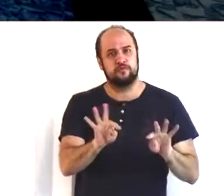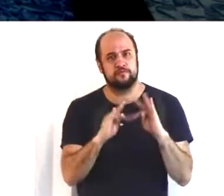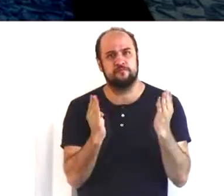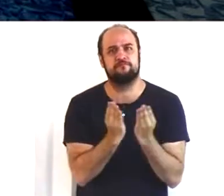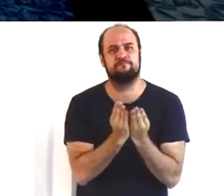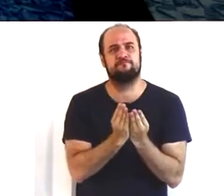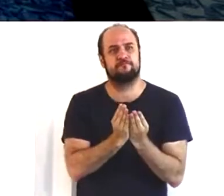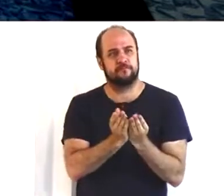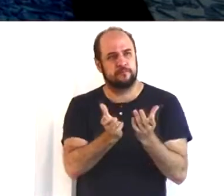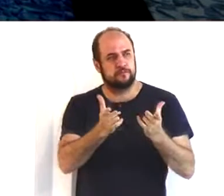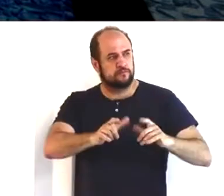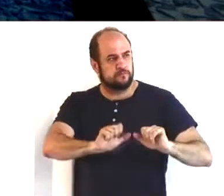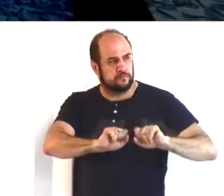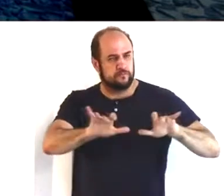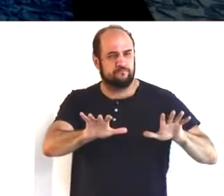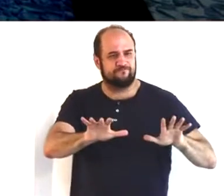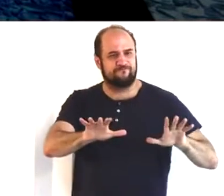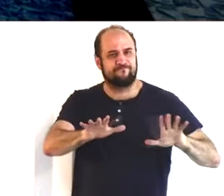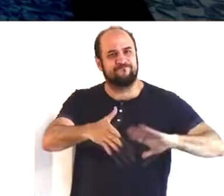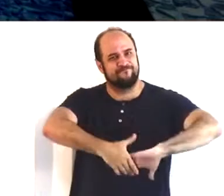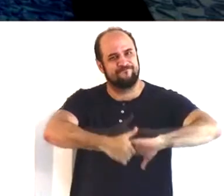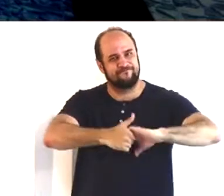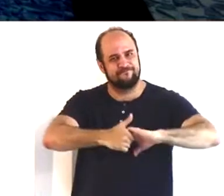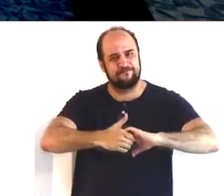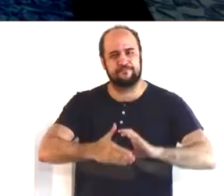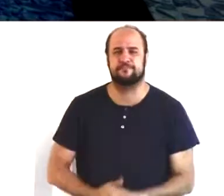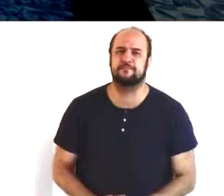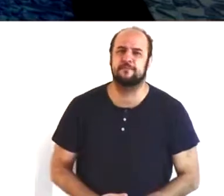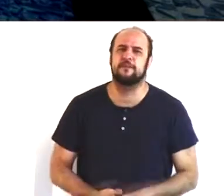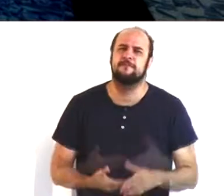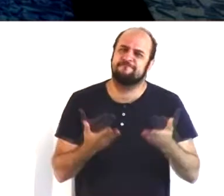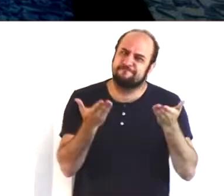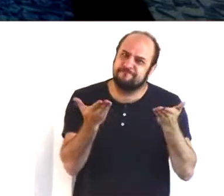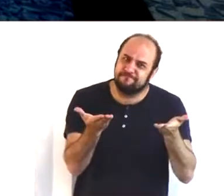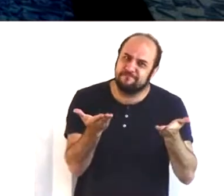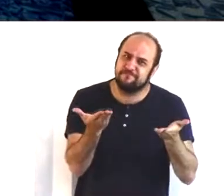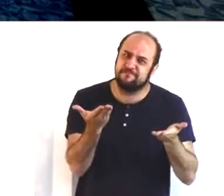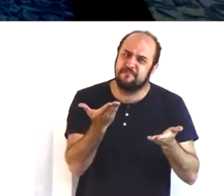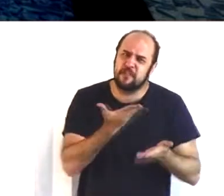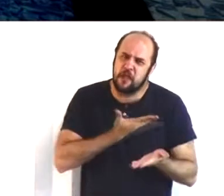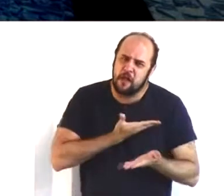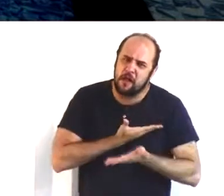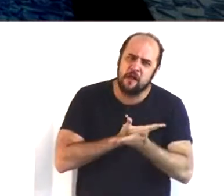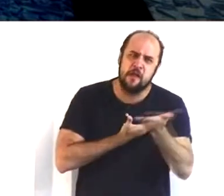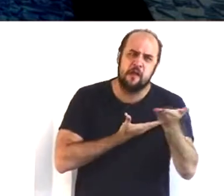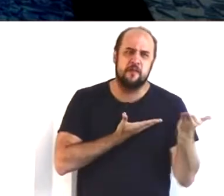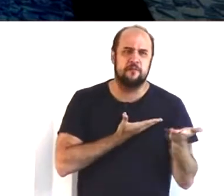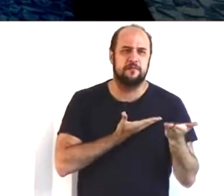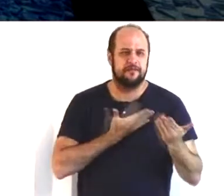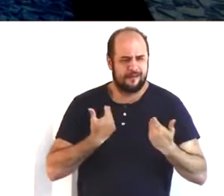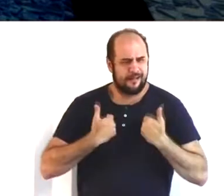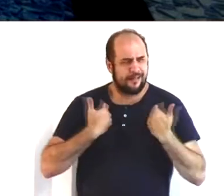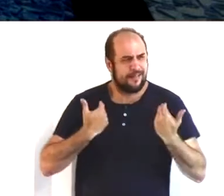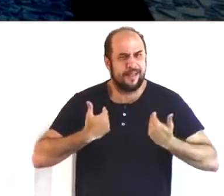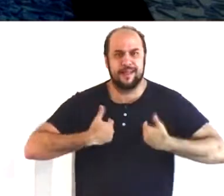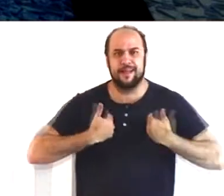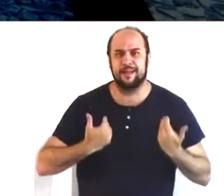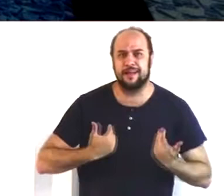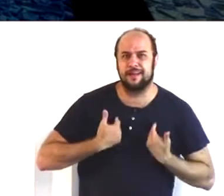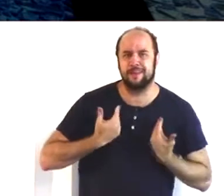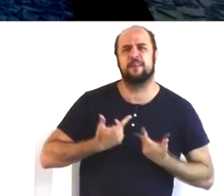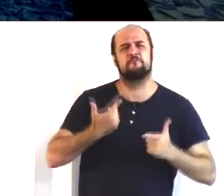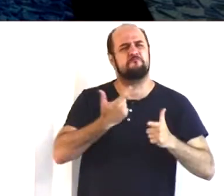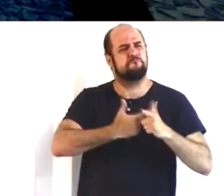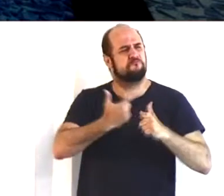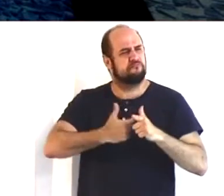na dispersão, saudações. Meus irmãos, tende por motivo de toda alegria o passardes por